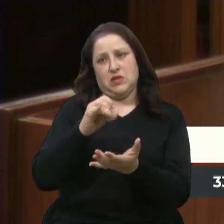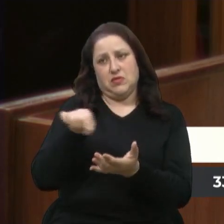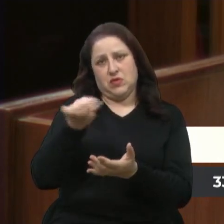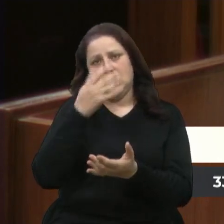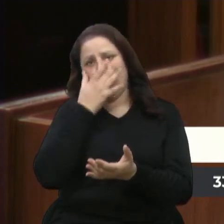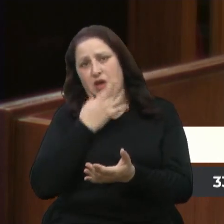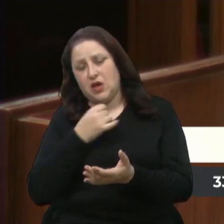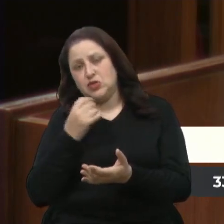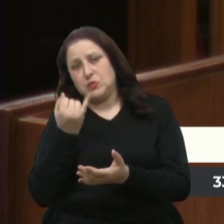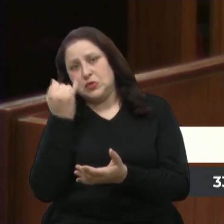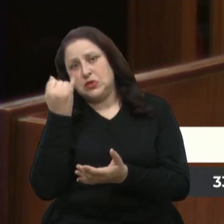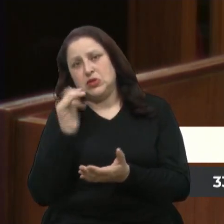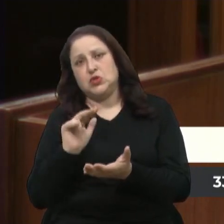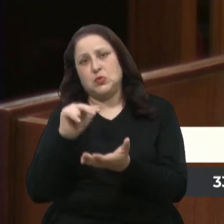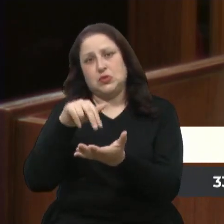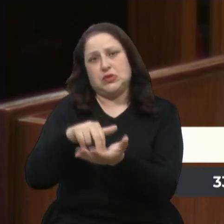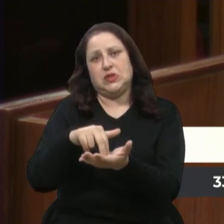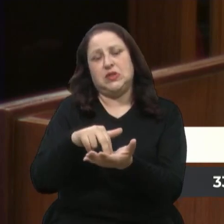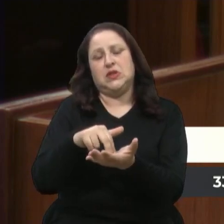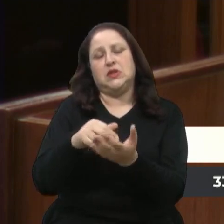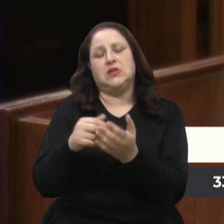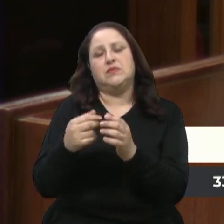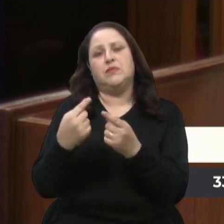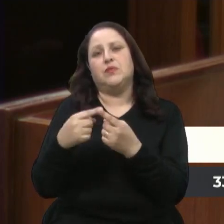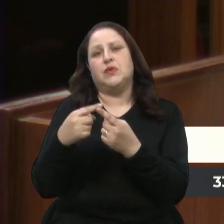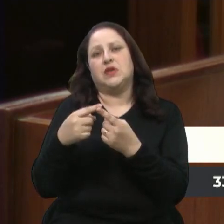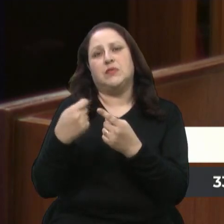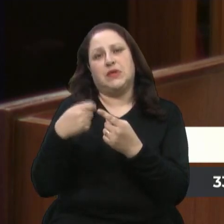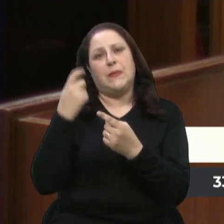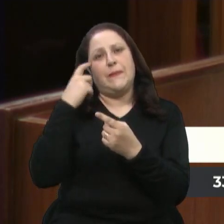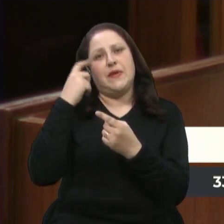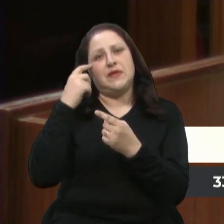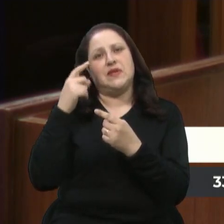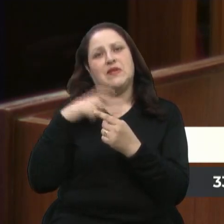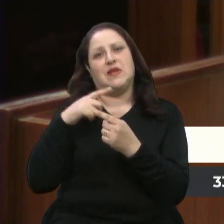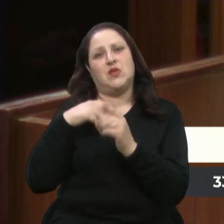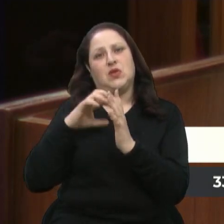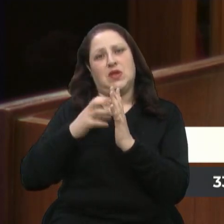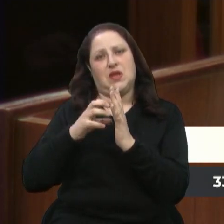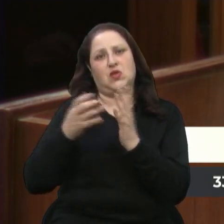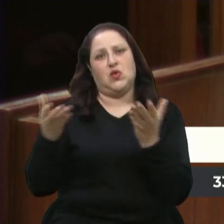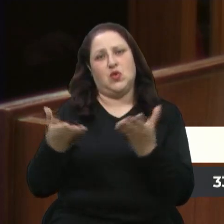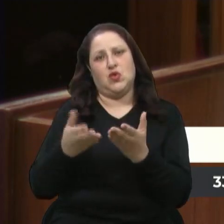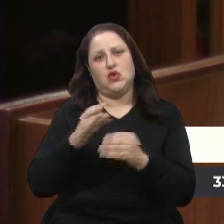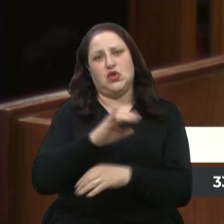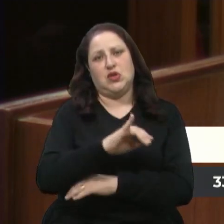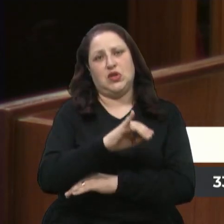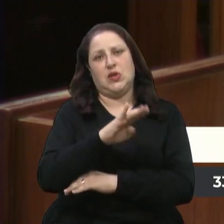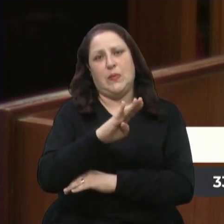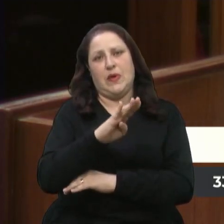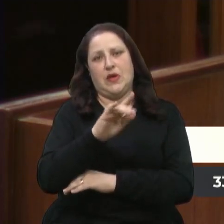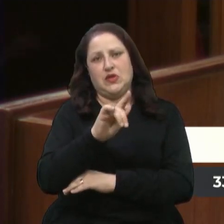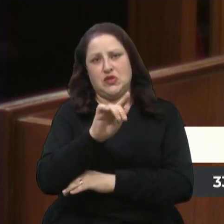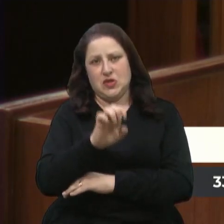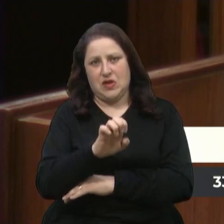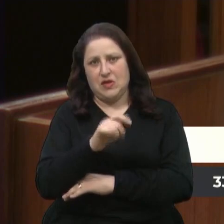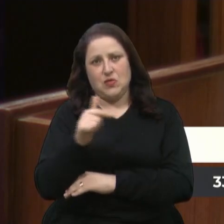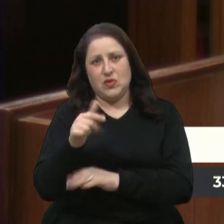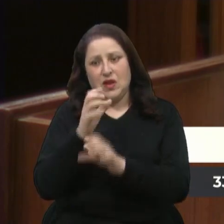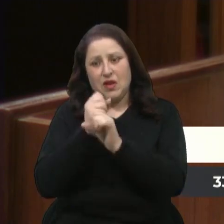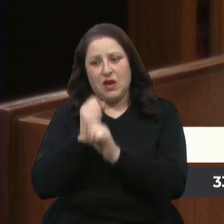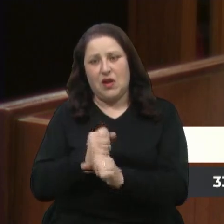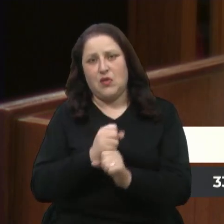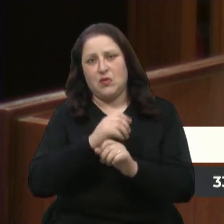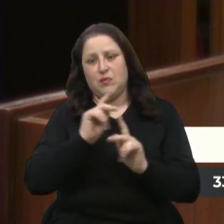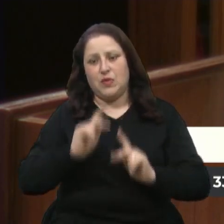considerarem, porque a gente não pode pensar nisso sem dados. Hoje, o censo do IBGE não contempla a pessoa em situação de rua, porque